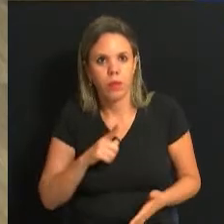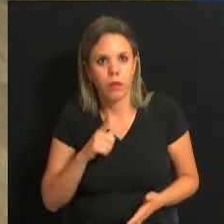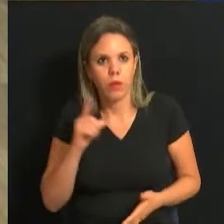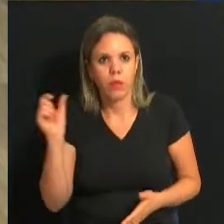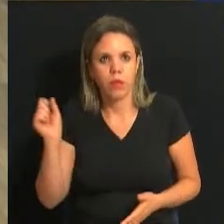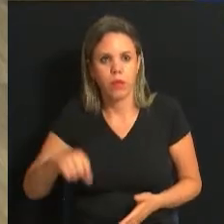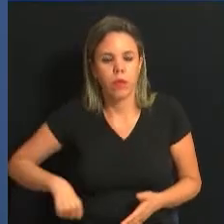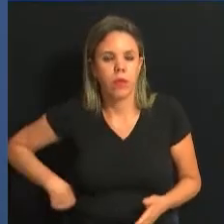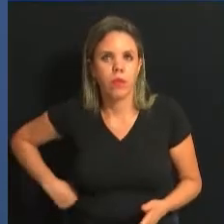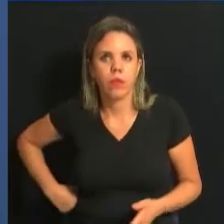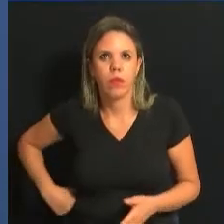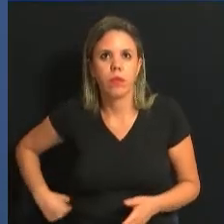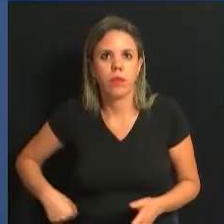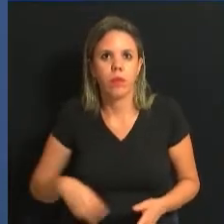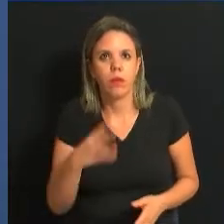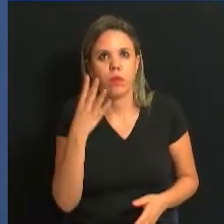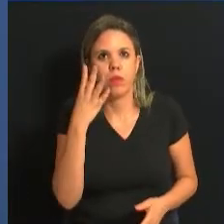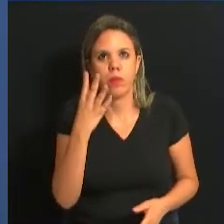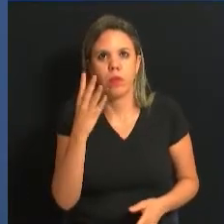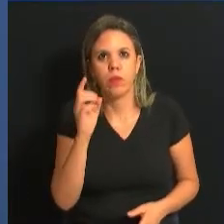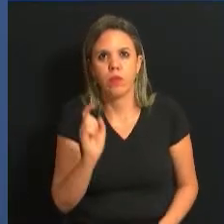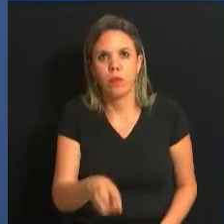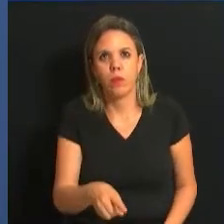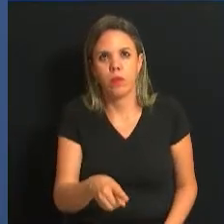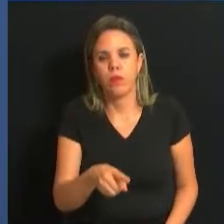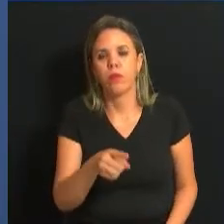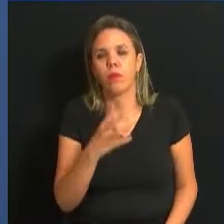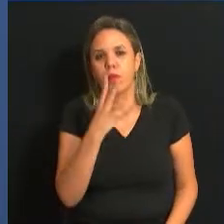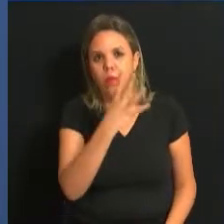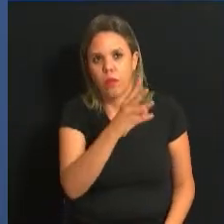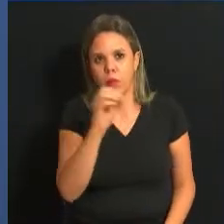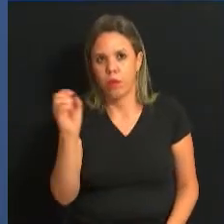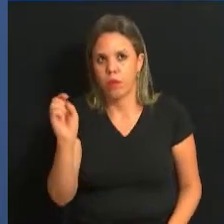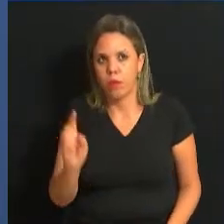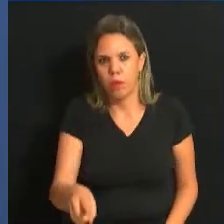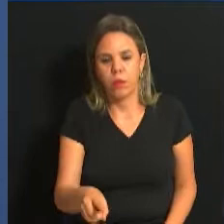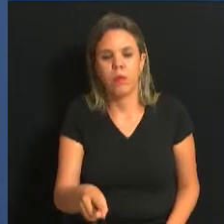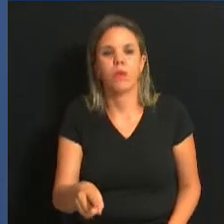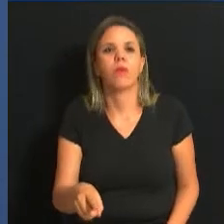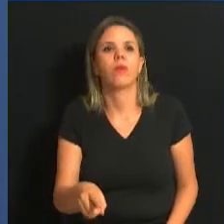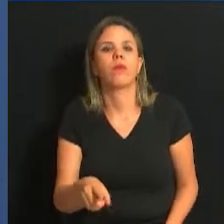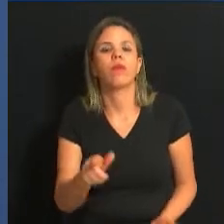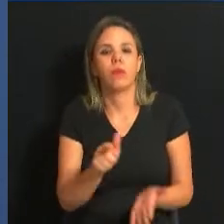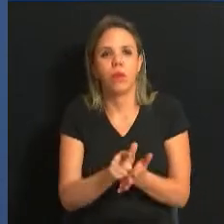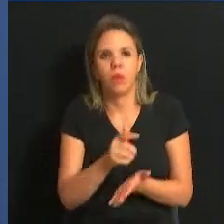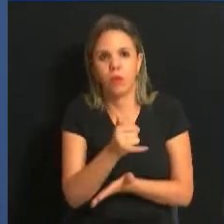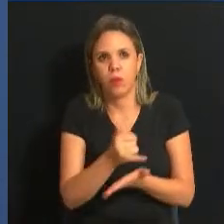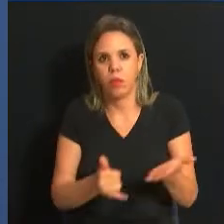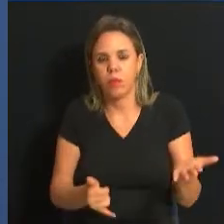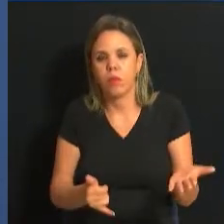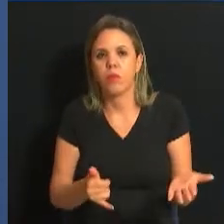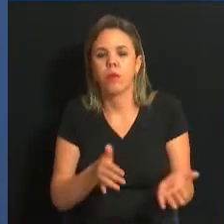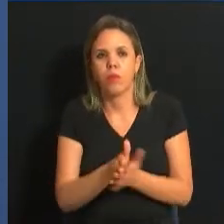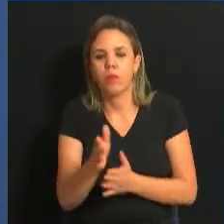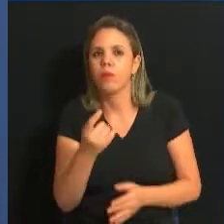dos mais de 400 mil carnês emitidos pela Prefeitura de Campinas,